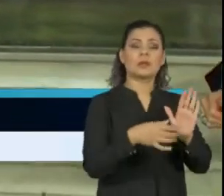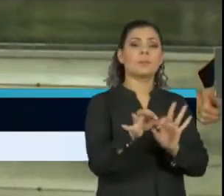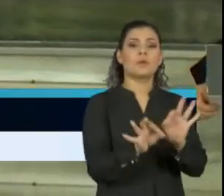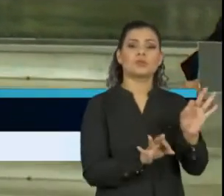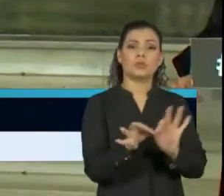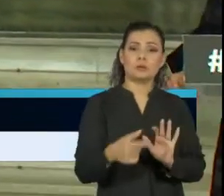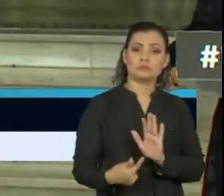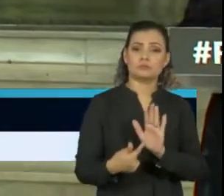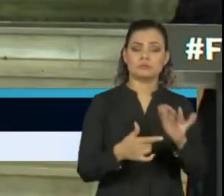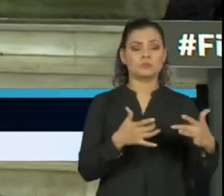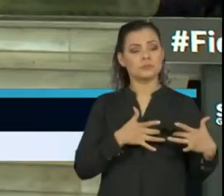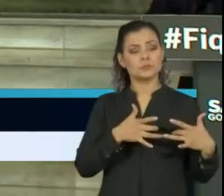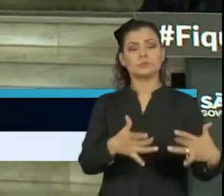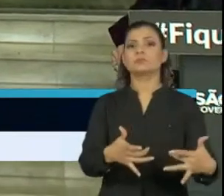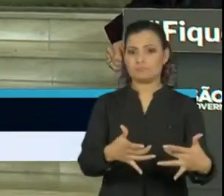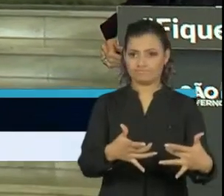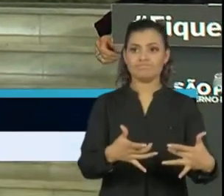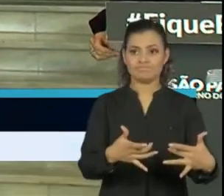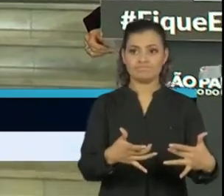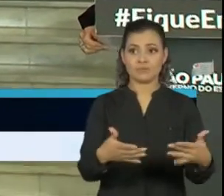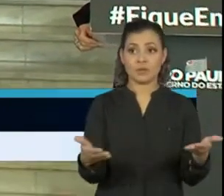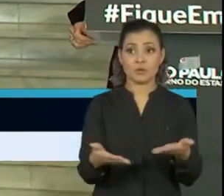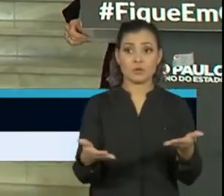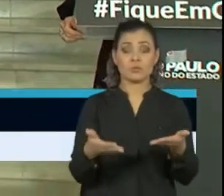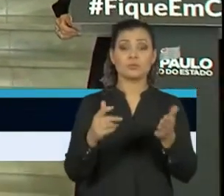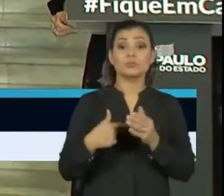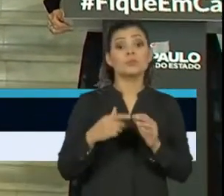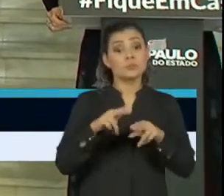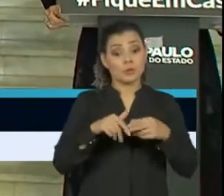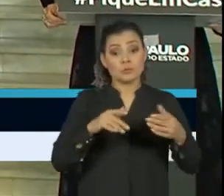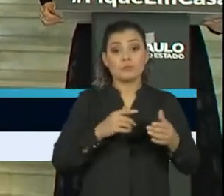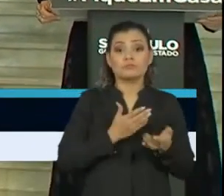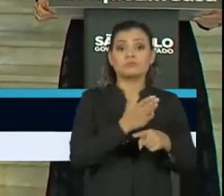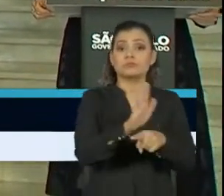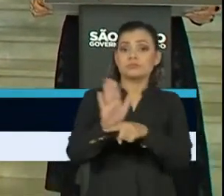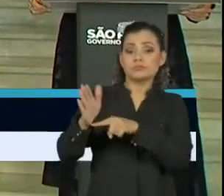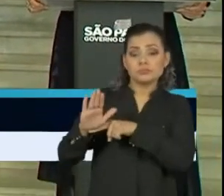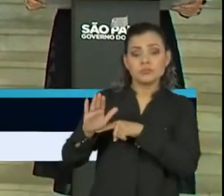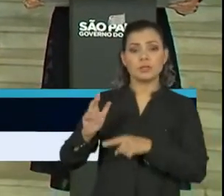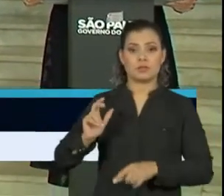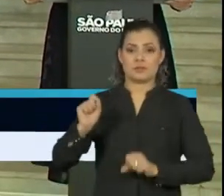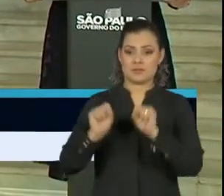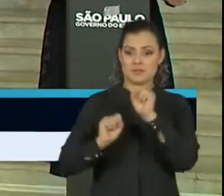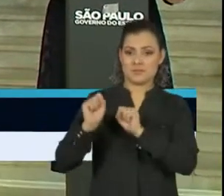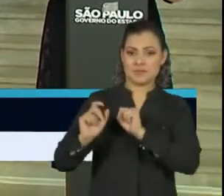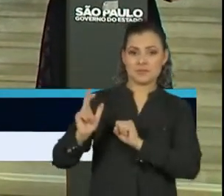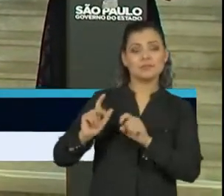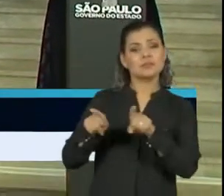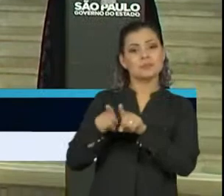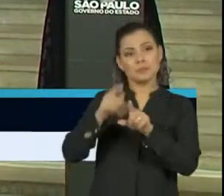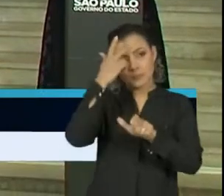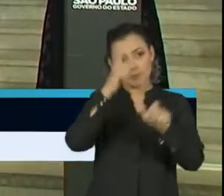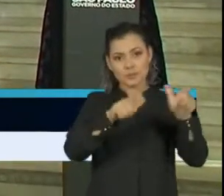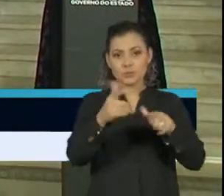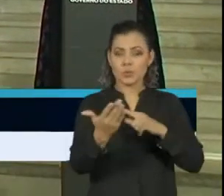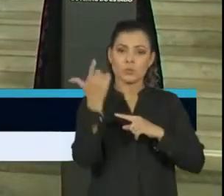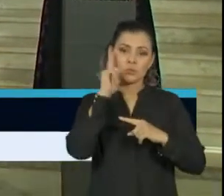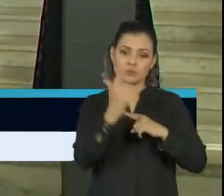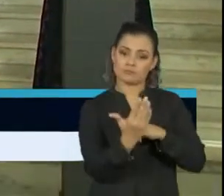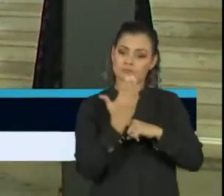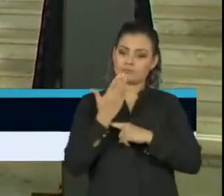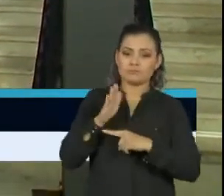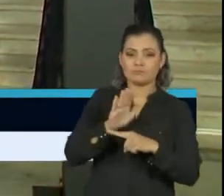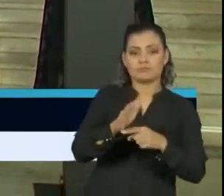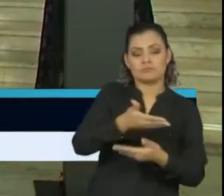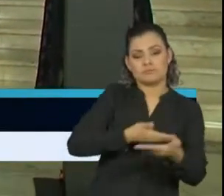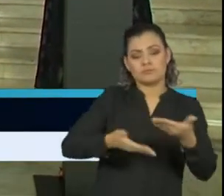programa de solidariedade que, graças à cooperação de empresas e pessoas, alcançamos a